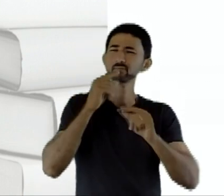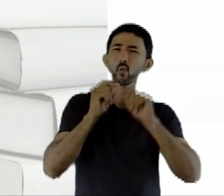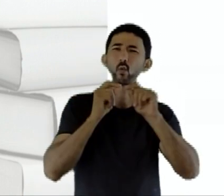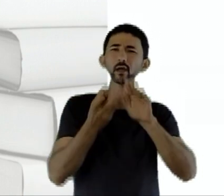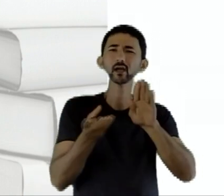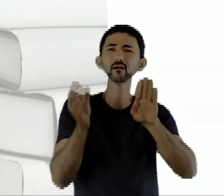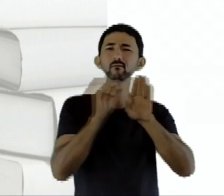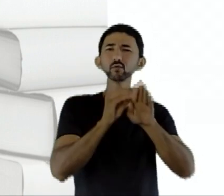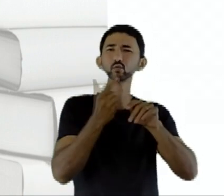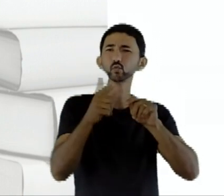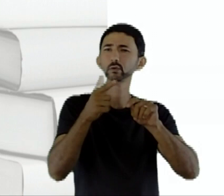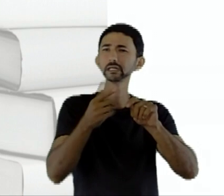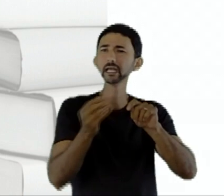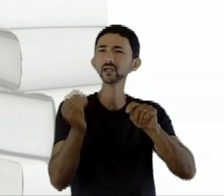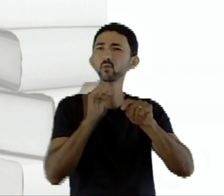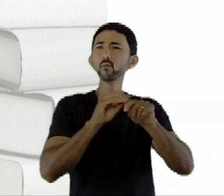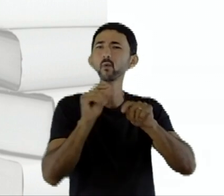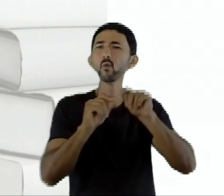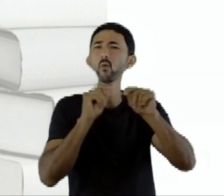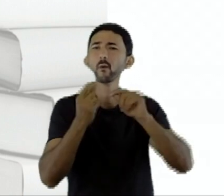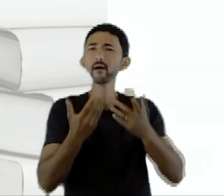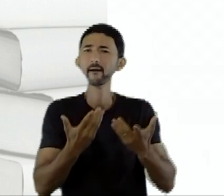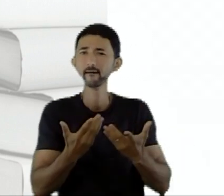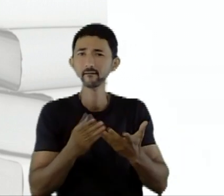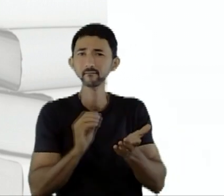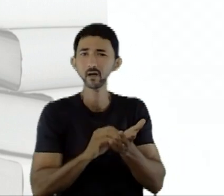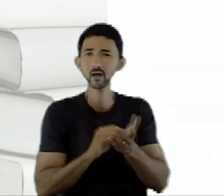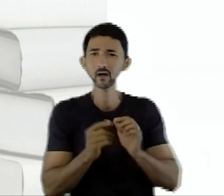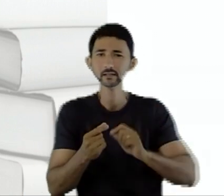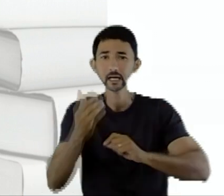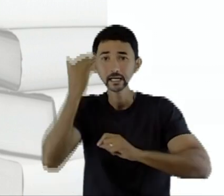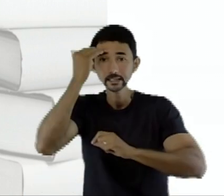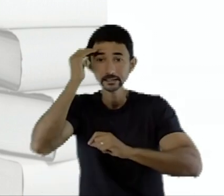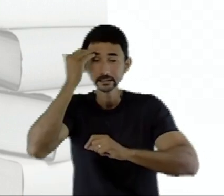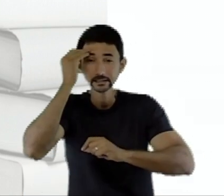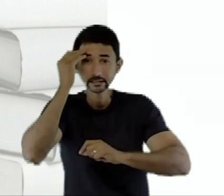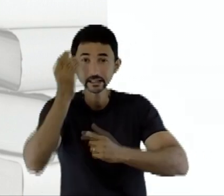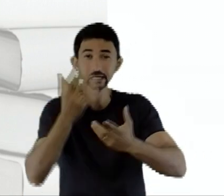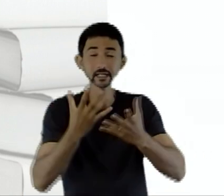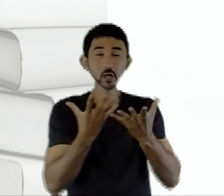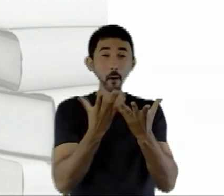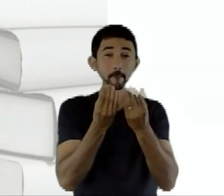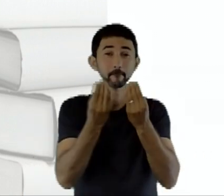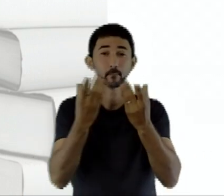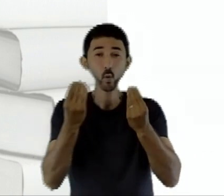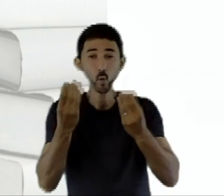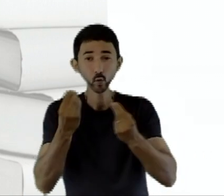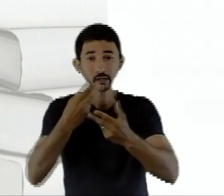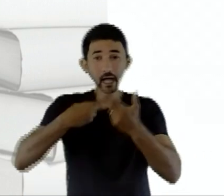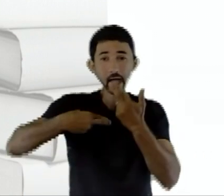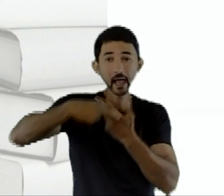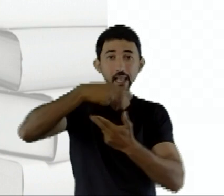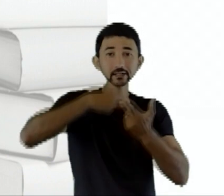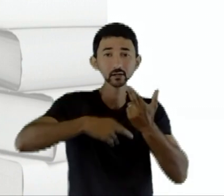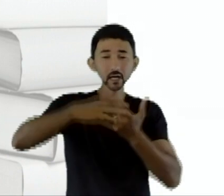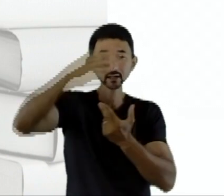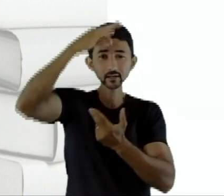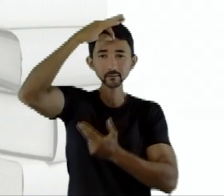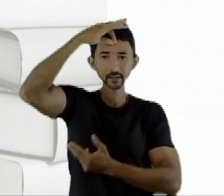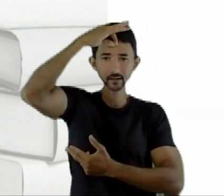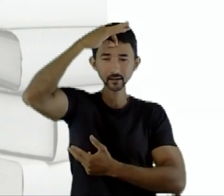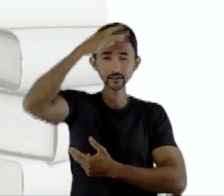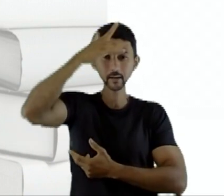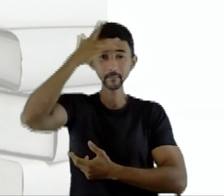tem um complemento destacado, ainda assim, você entende que esse muito é algo relacionado à espiritualidade